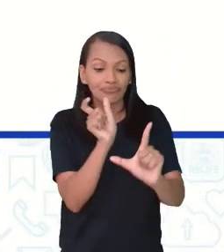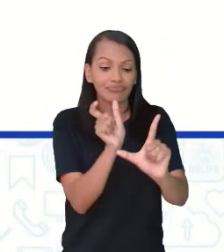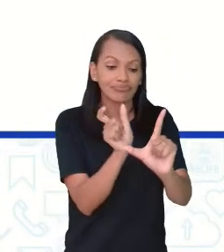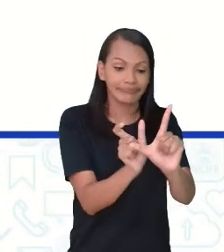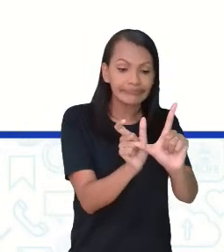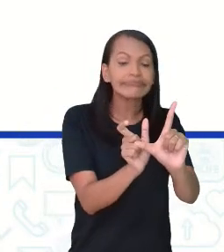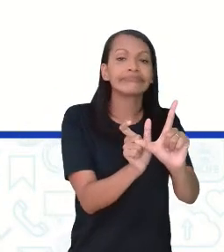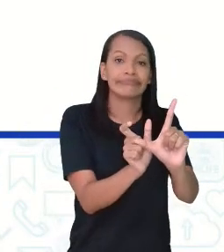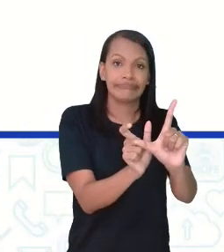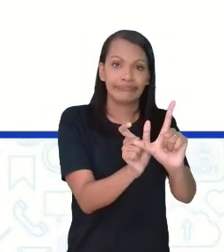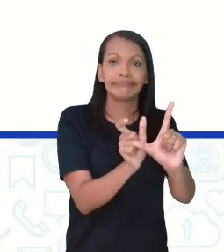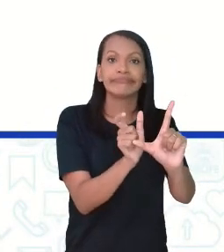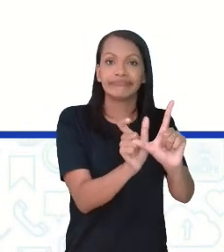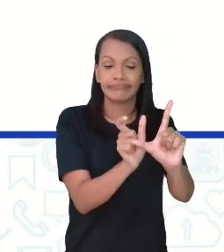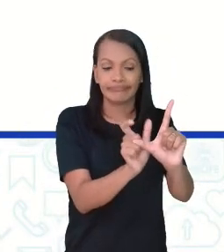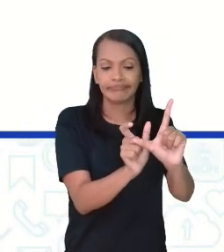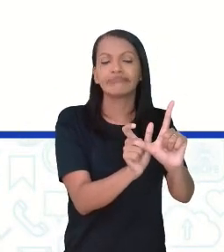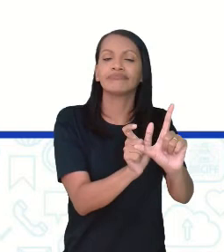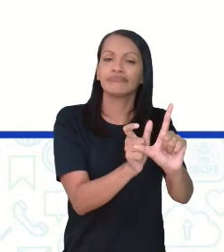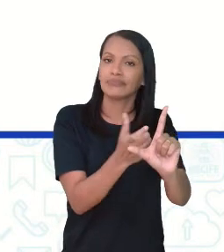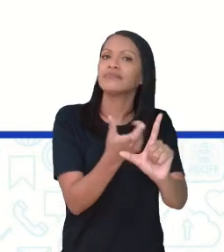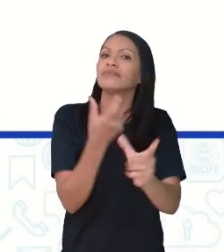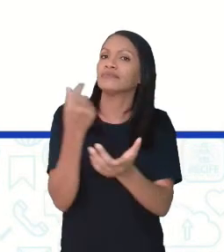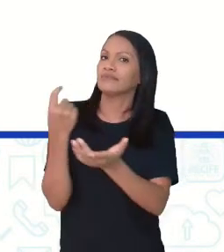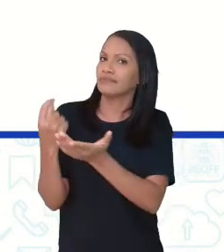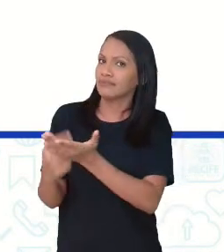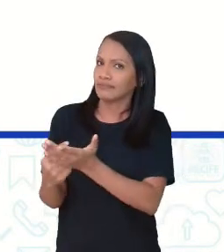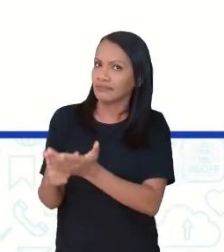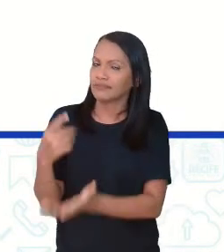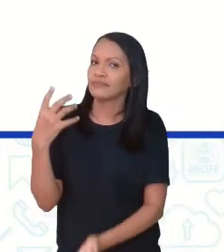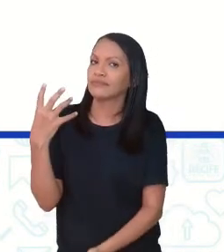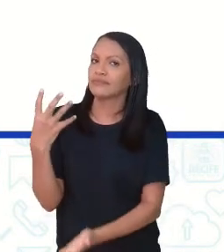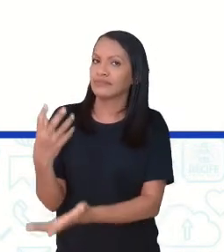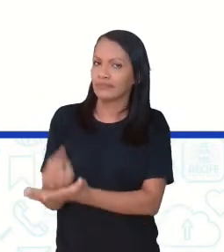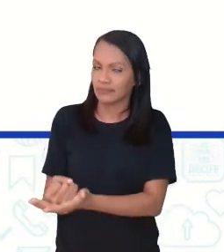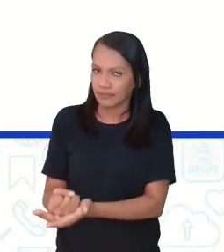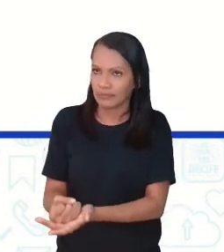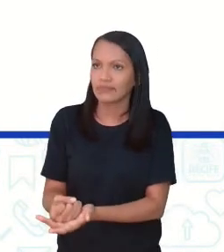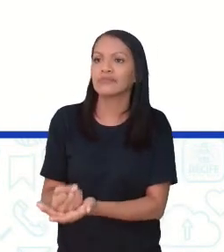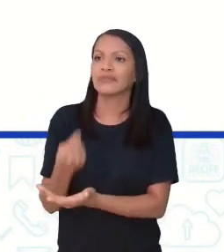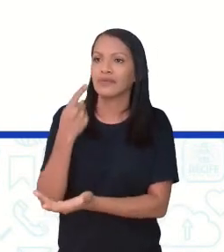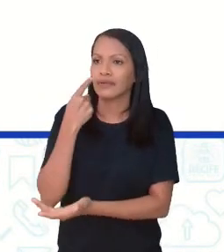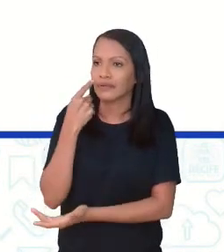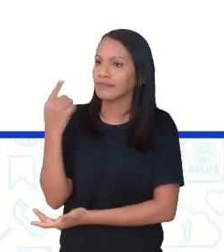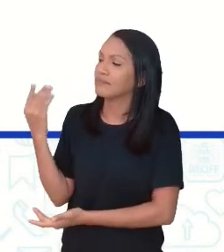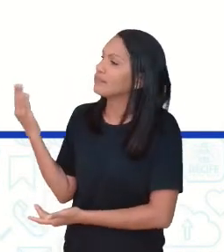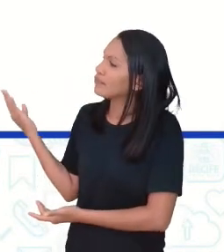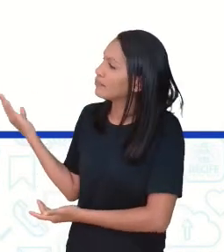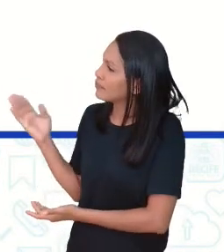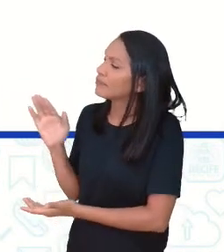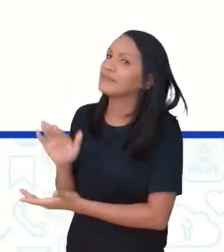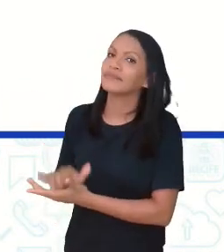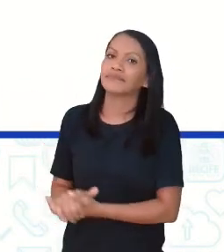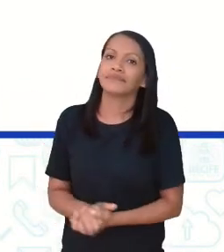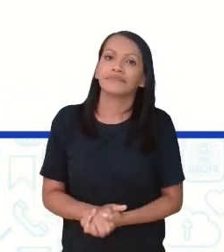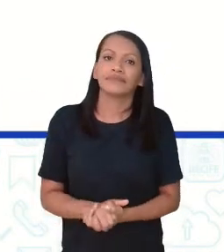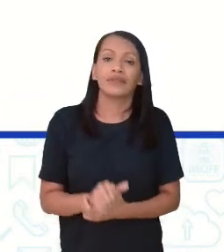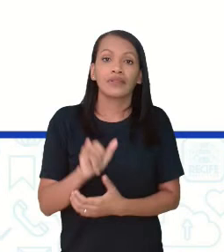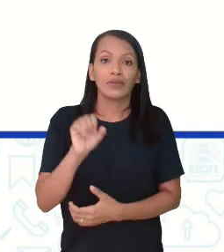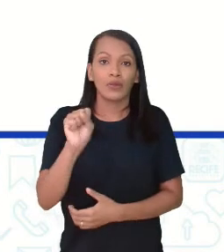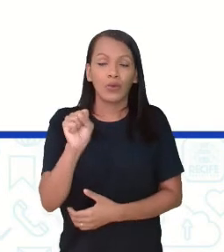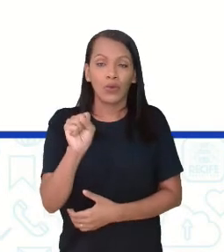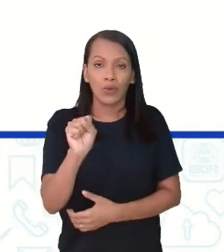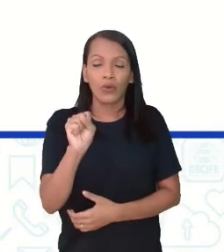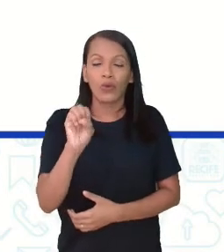aí ao seu sistema operacional. Tem aí, ó, para o Android e tem aí também para o iOS. Então você